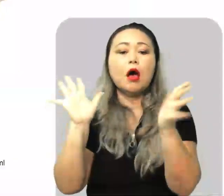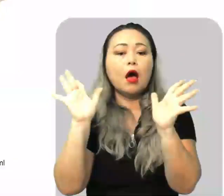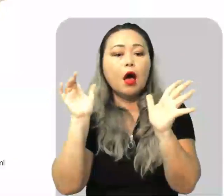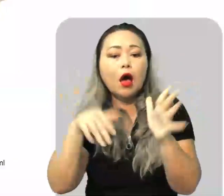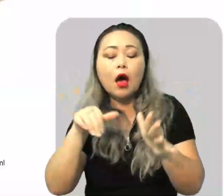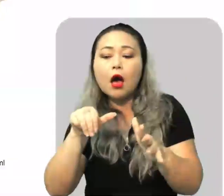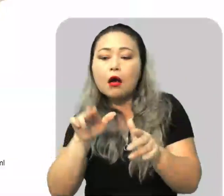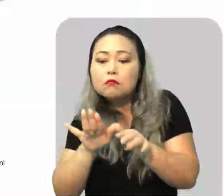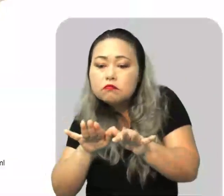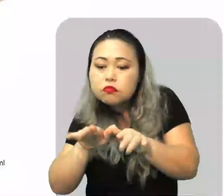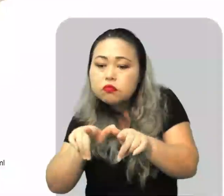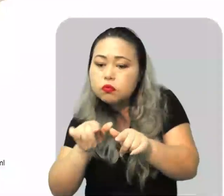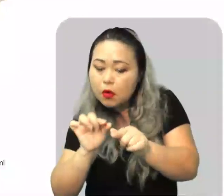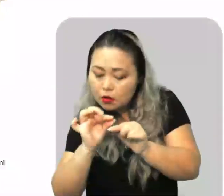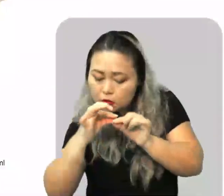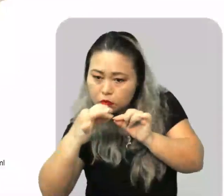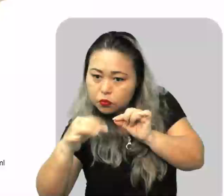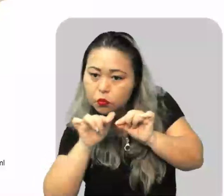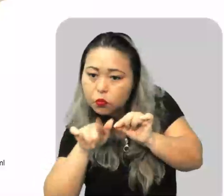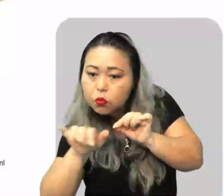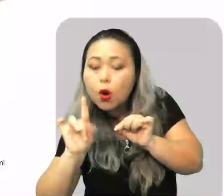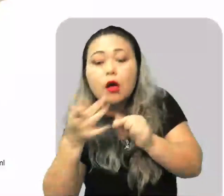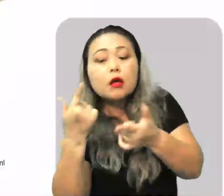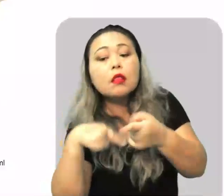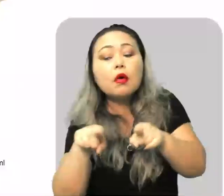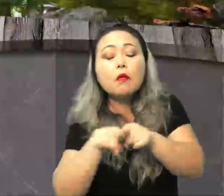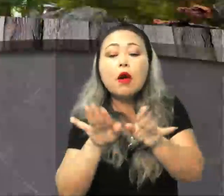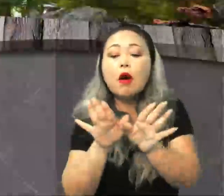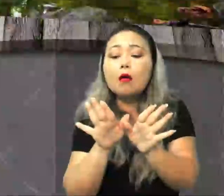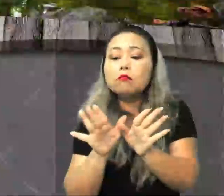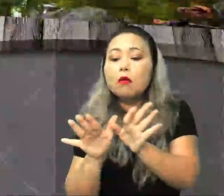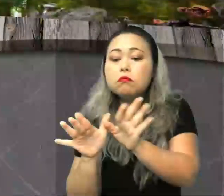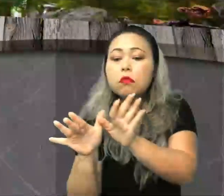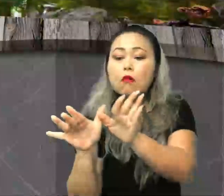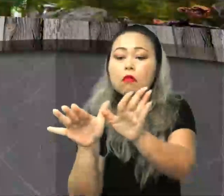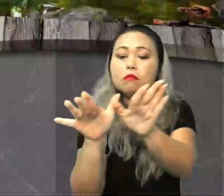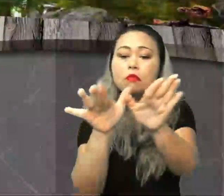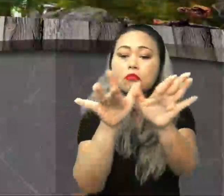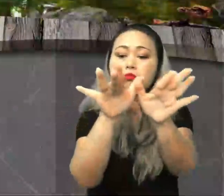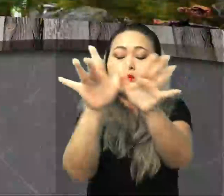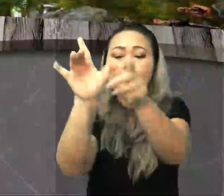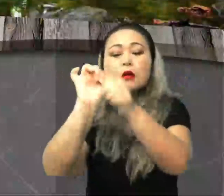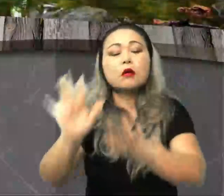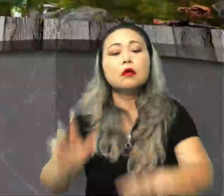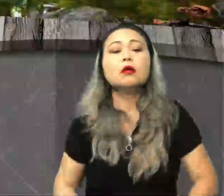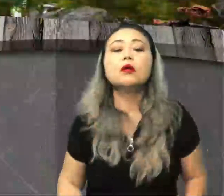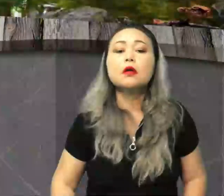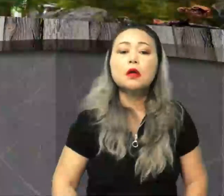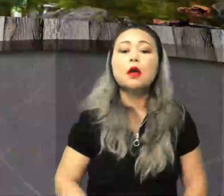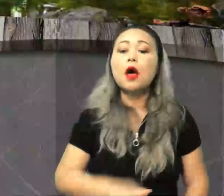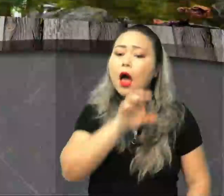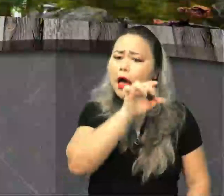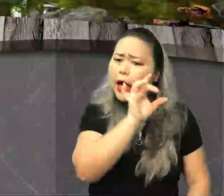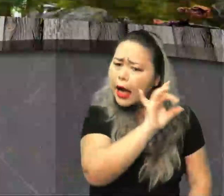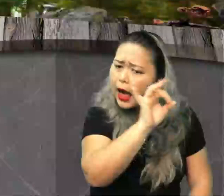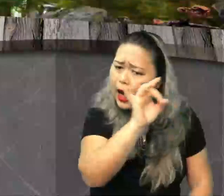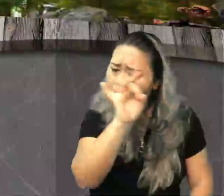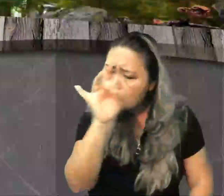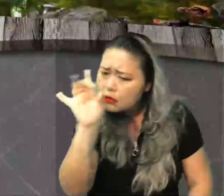centopeias, né, e a borboletinha, que é lá da classe da insecta, tá bom? Cada um